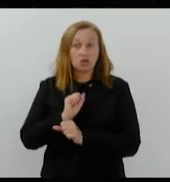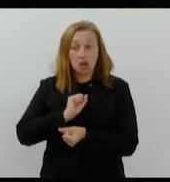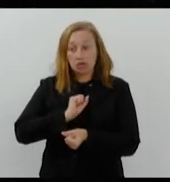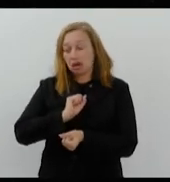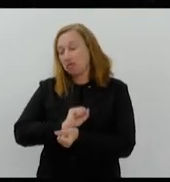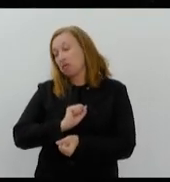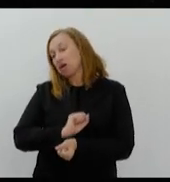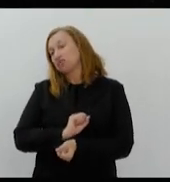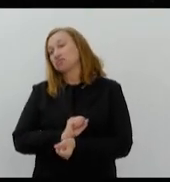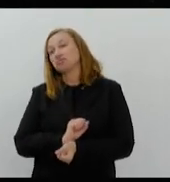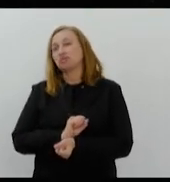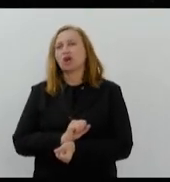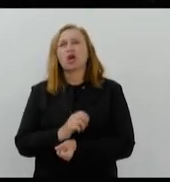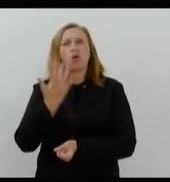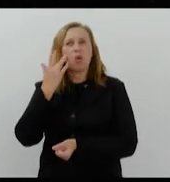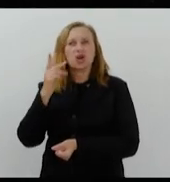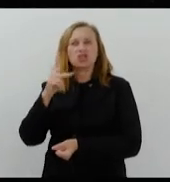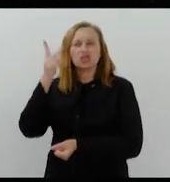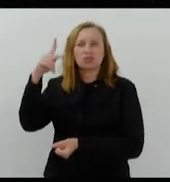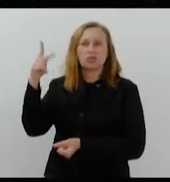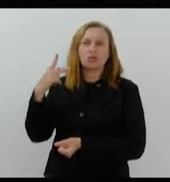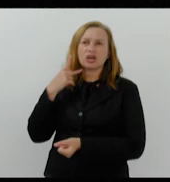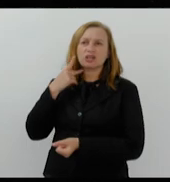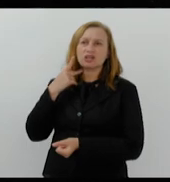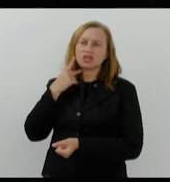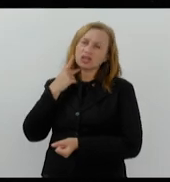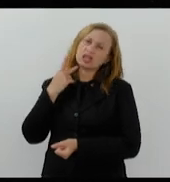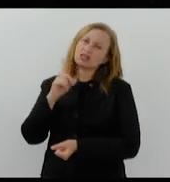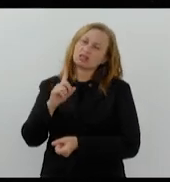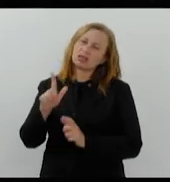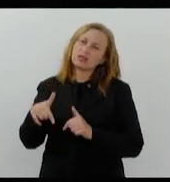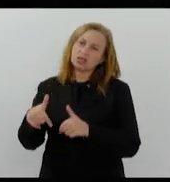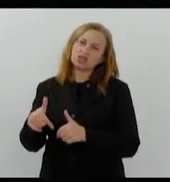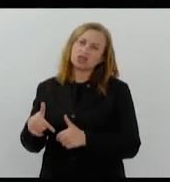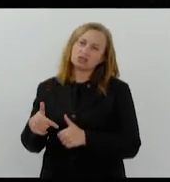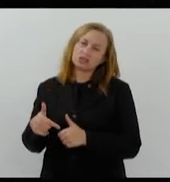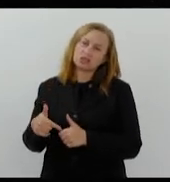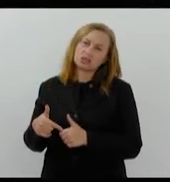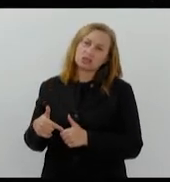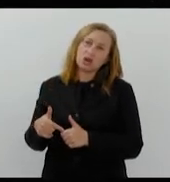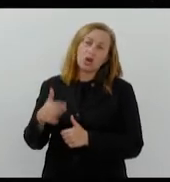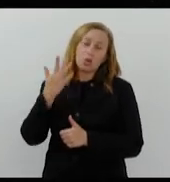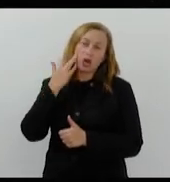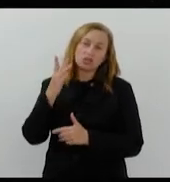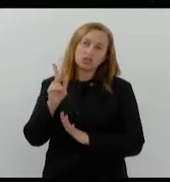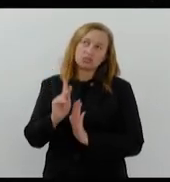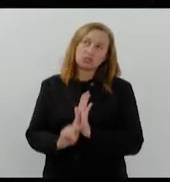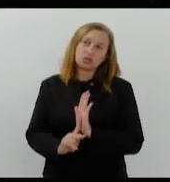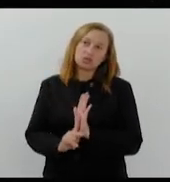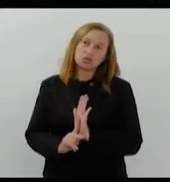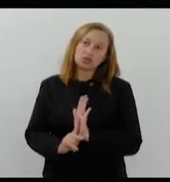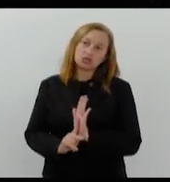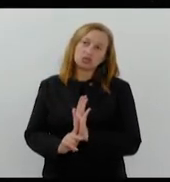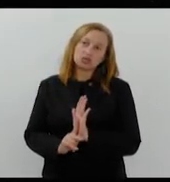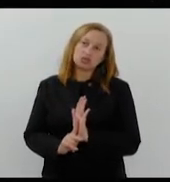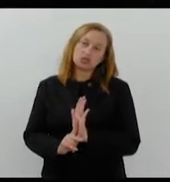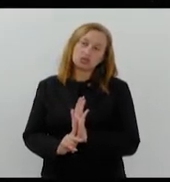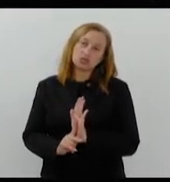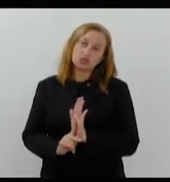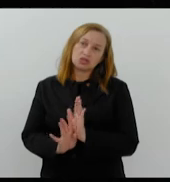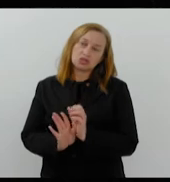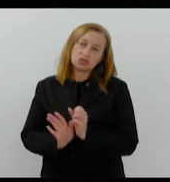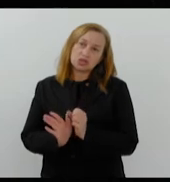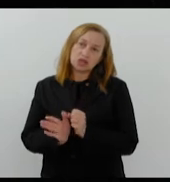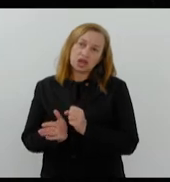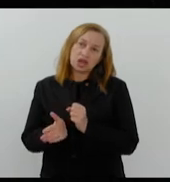Eu diria que a procuradoria não está longe. Talvez esse projeto esteja nas costas de uma